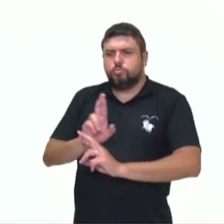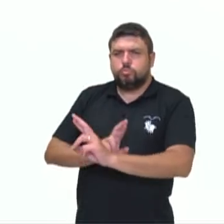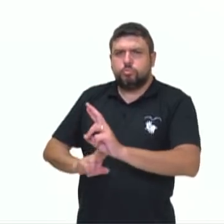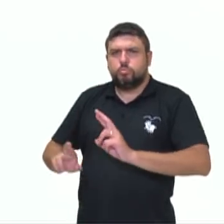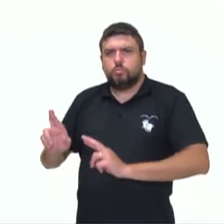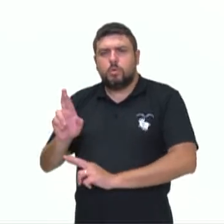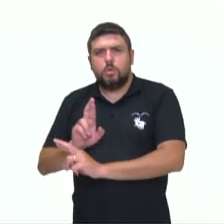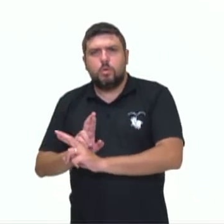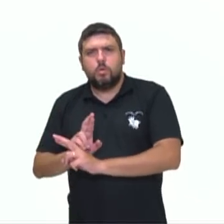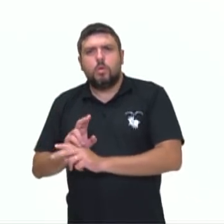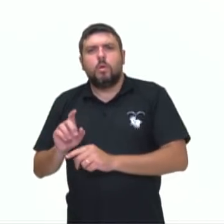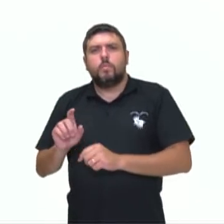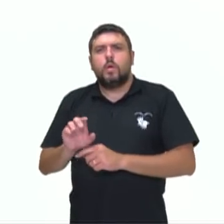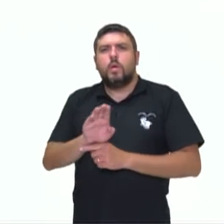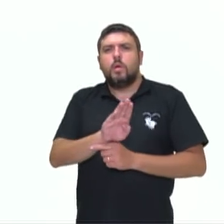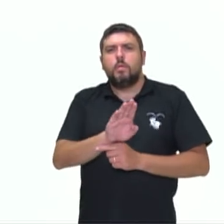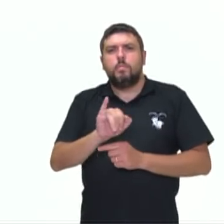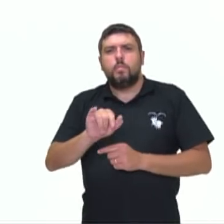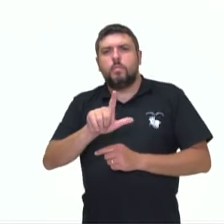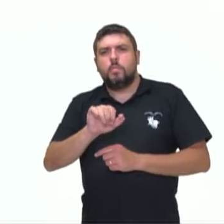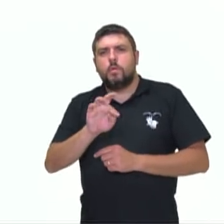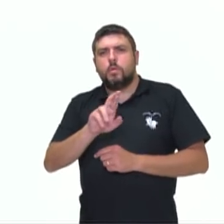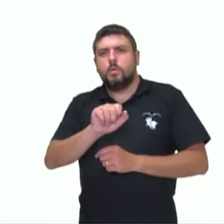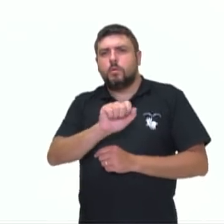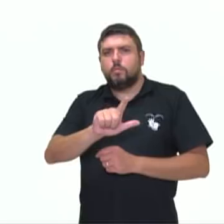relações multilaterais existentes?